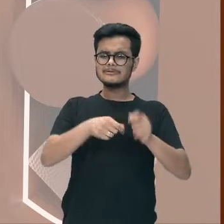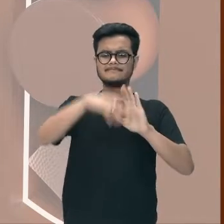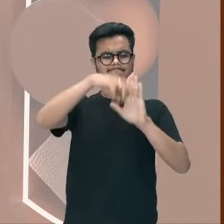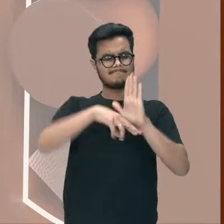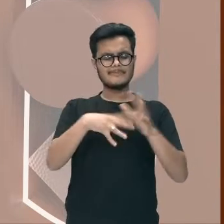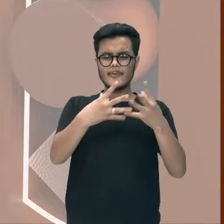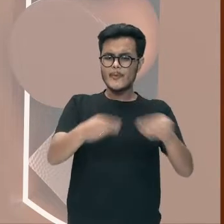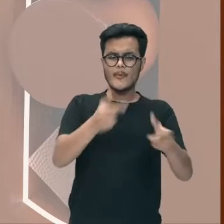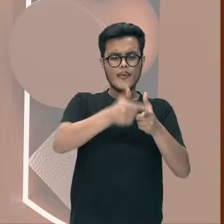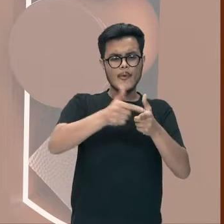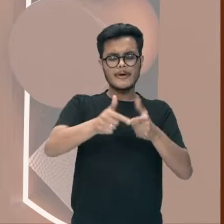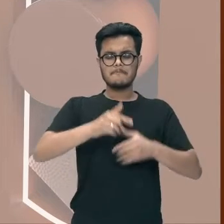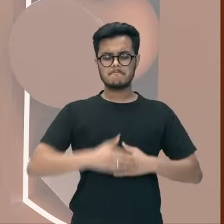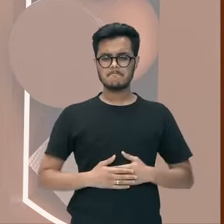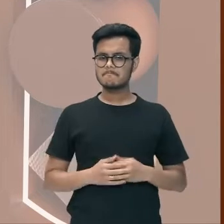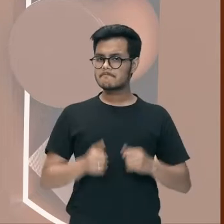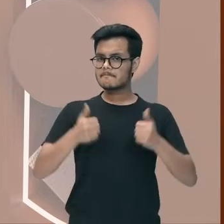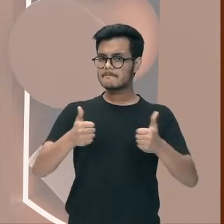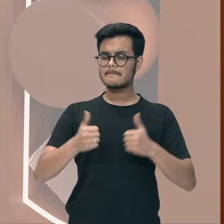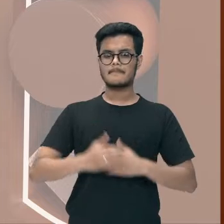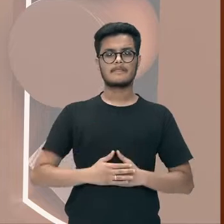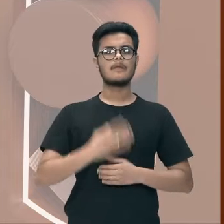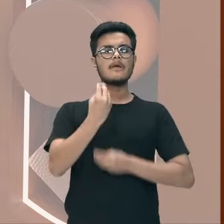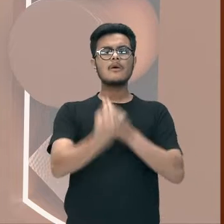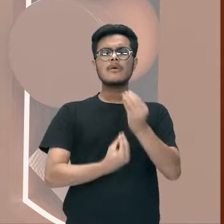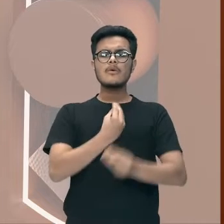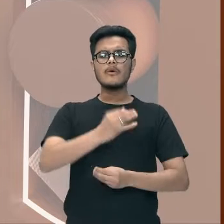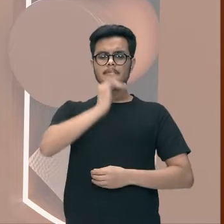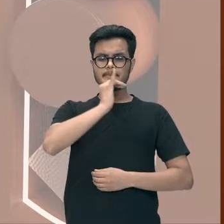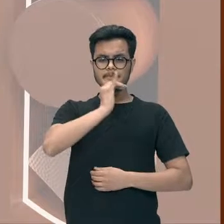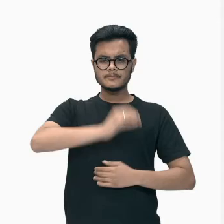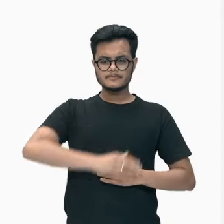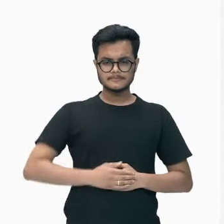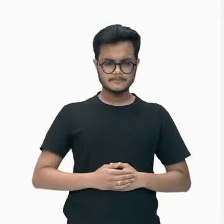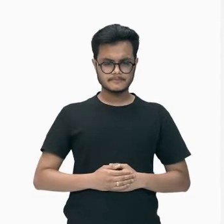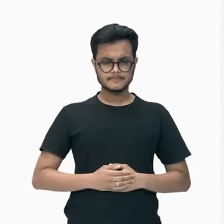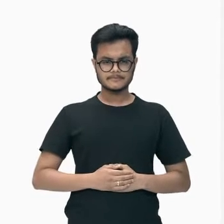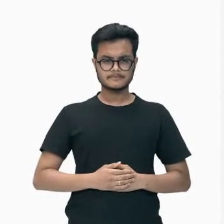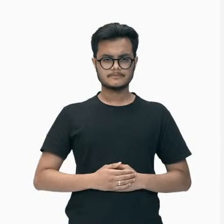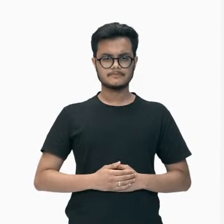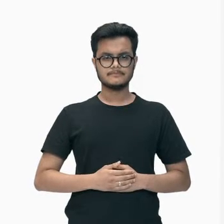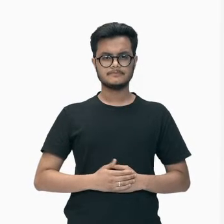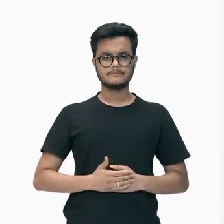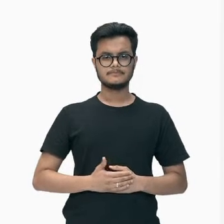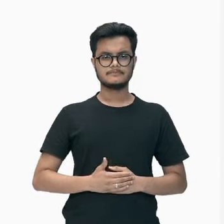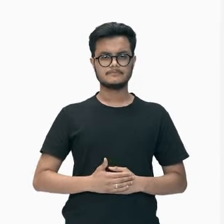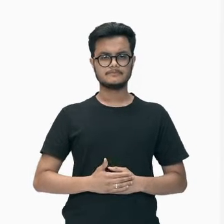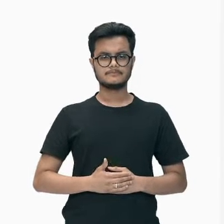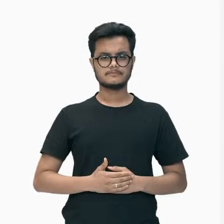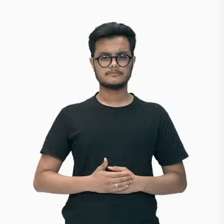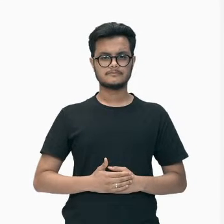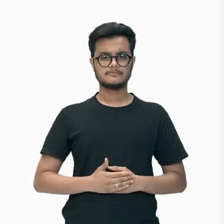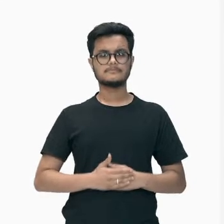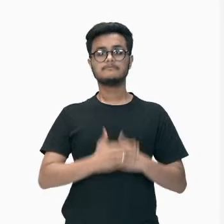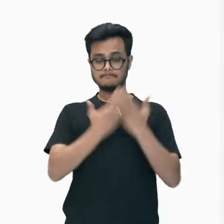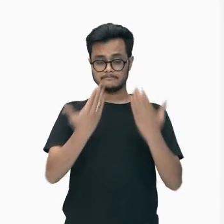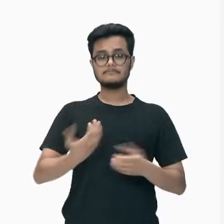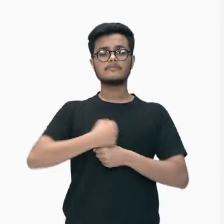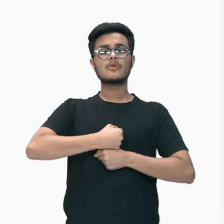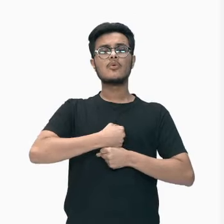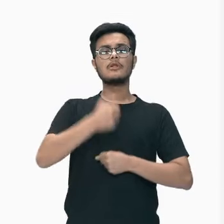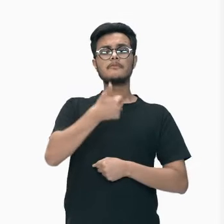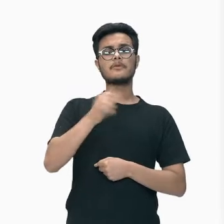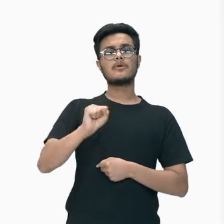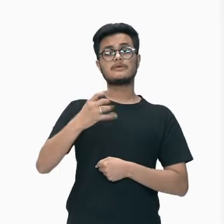nosso problema. Tá bom? Então, como é que eles fizeram a coisa? Vamos lá? A regência una de Araújo